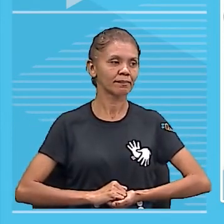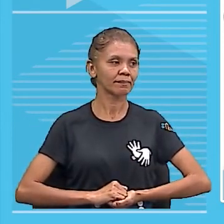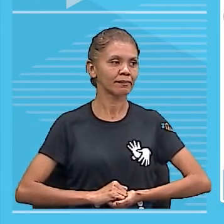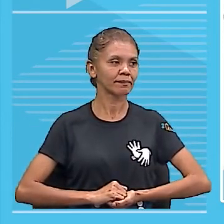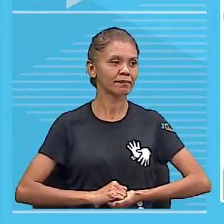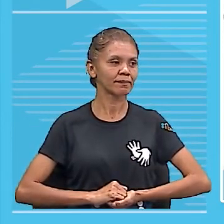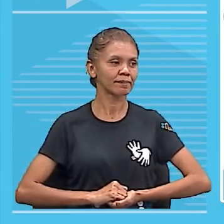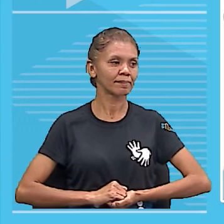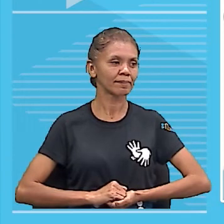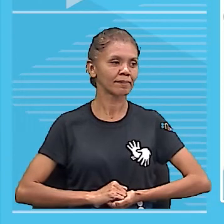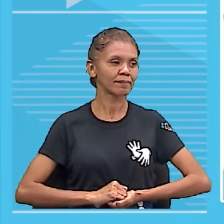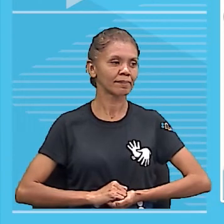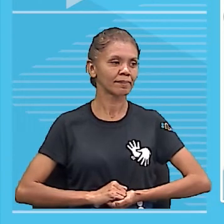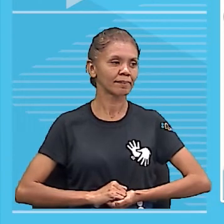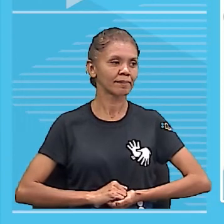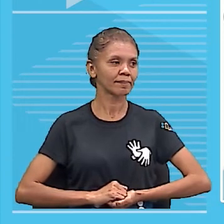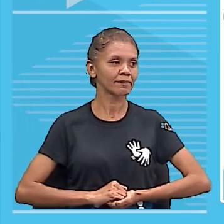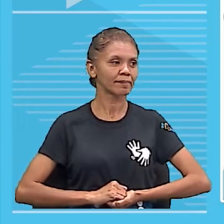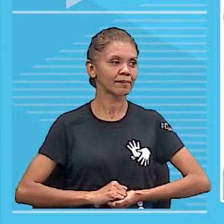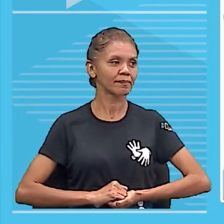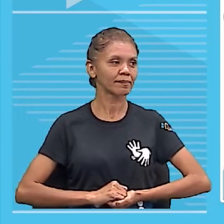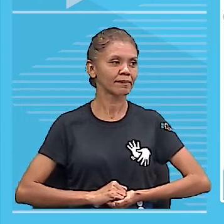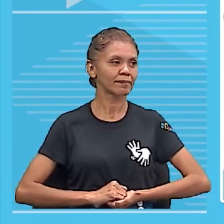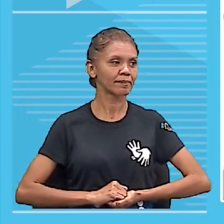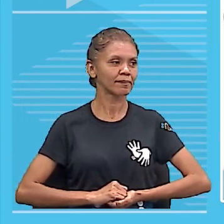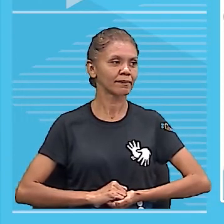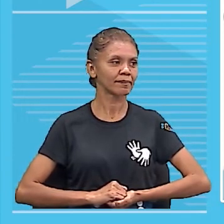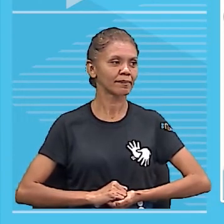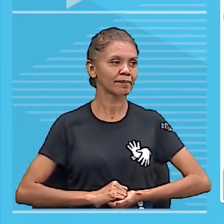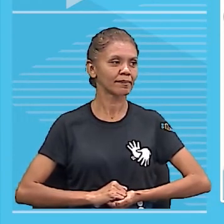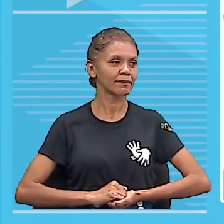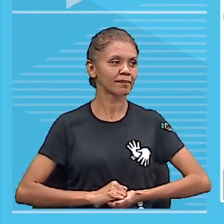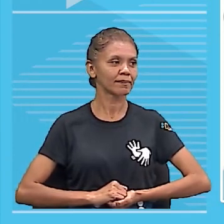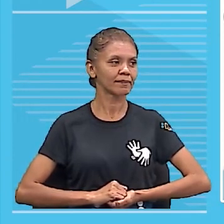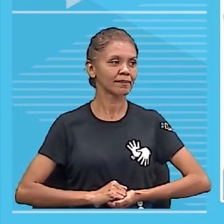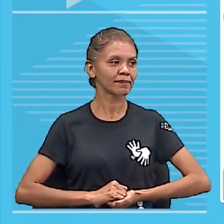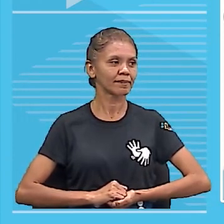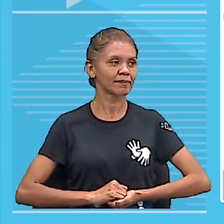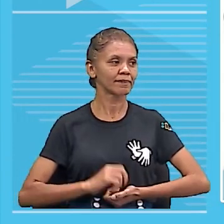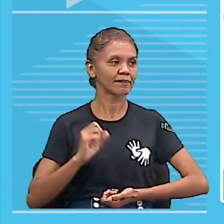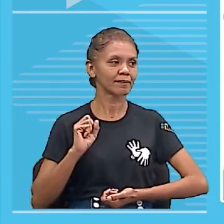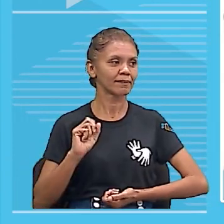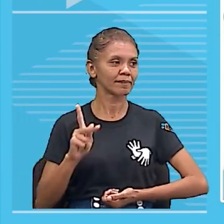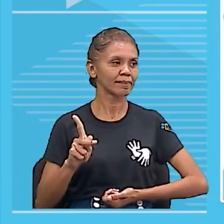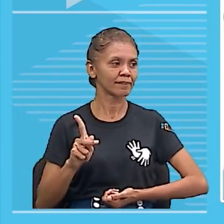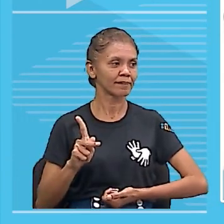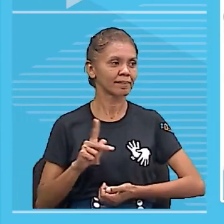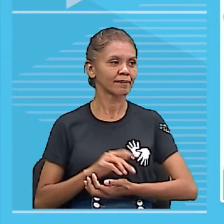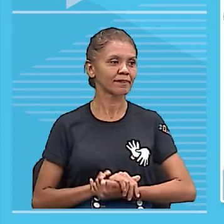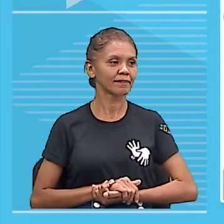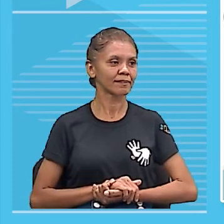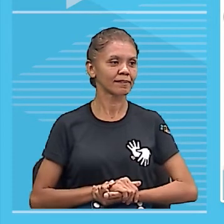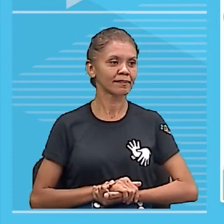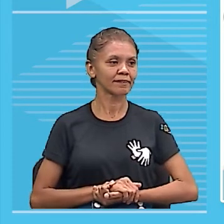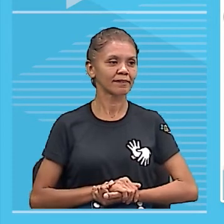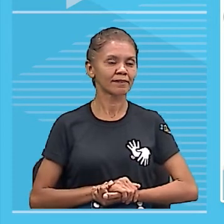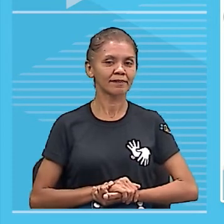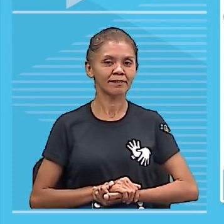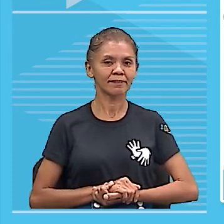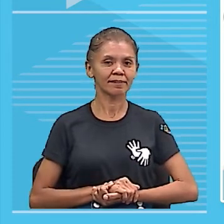passa pelo segundo mais a que passa pelo terceiro certo não deu para